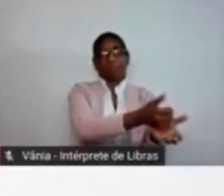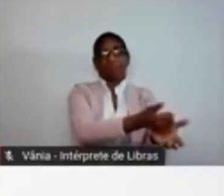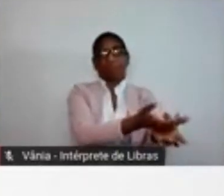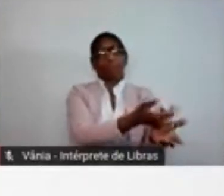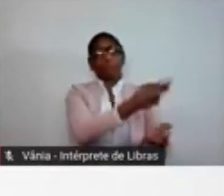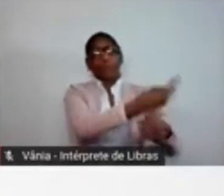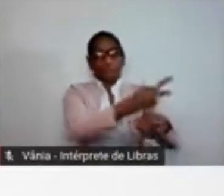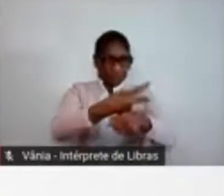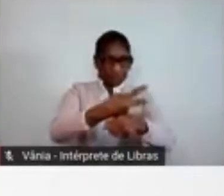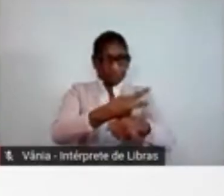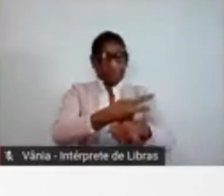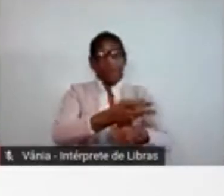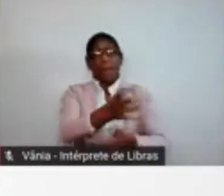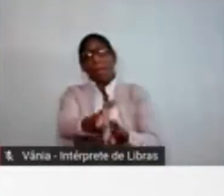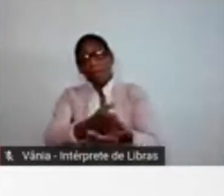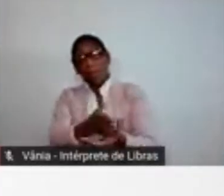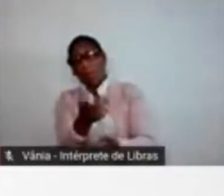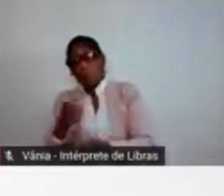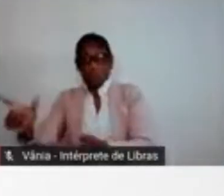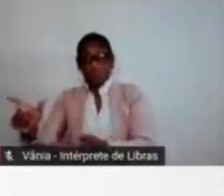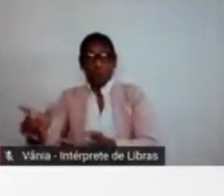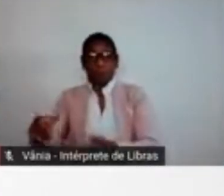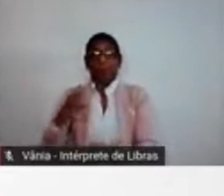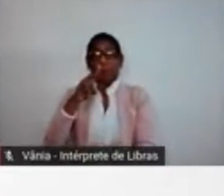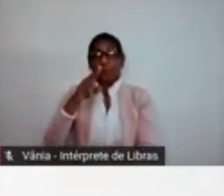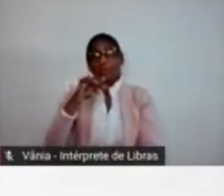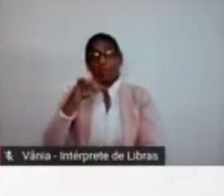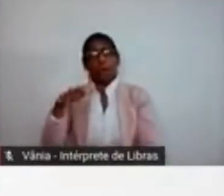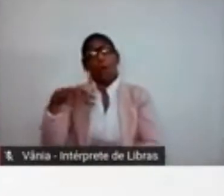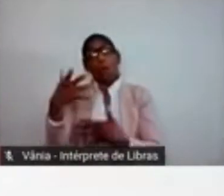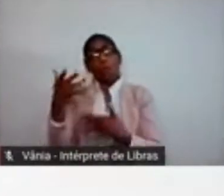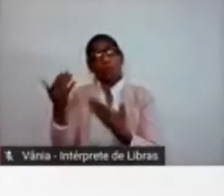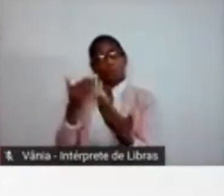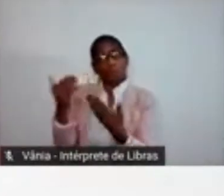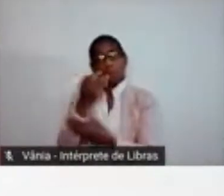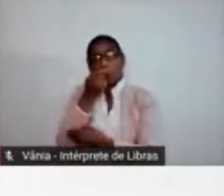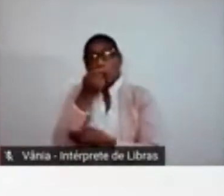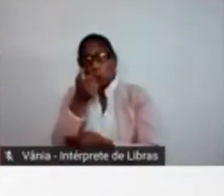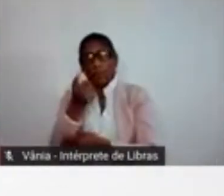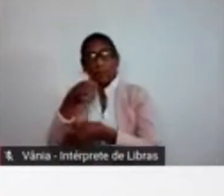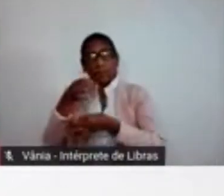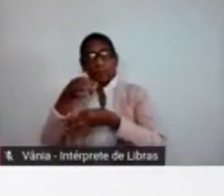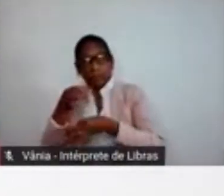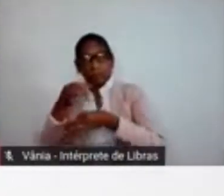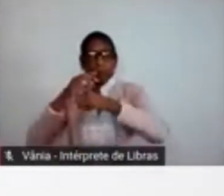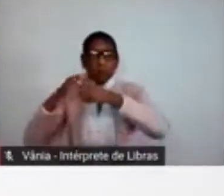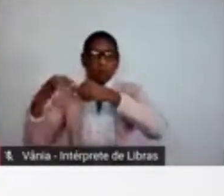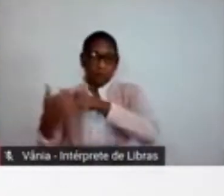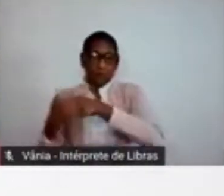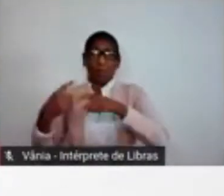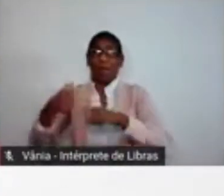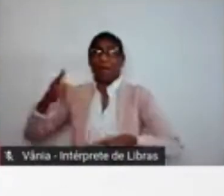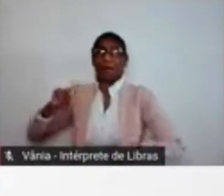UTIs no Rio Grande do Sul são acometidos ou suspeitos de estarem acometidos desta doença que até pouco